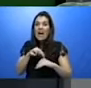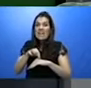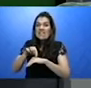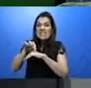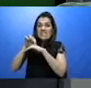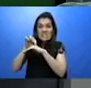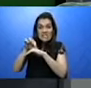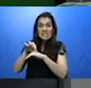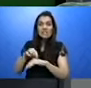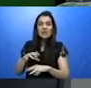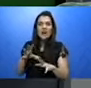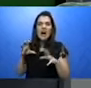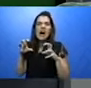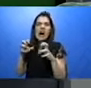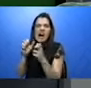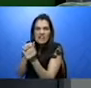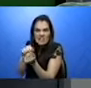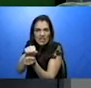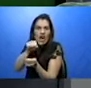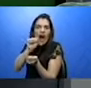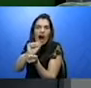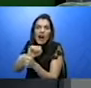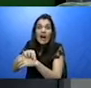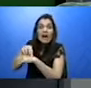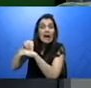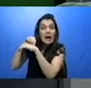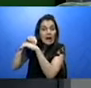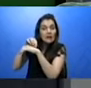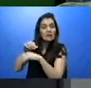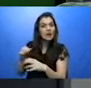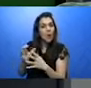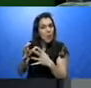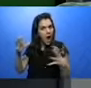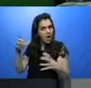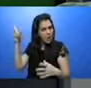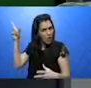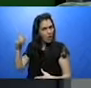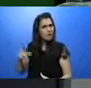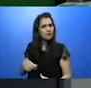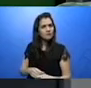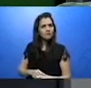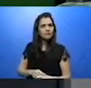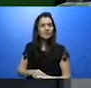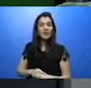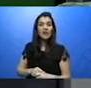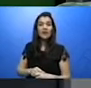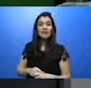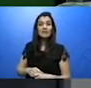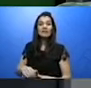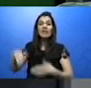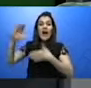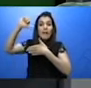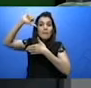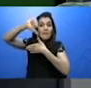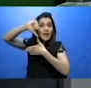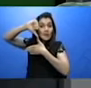tá? Então, ele é o maior canídeo da América do Sul, com aproximadamente